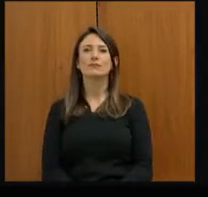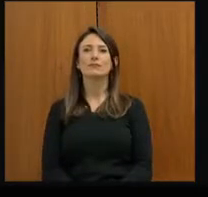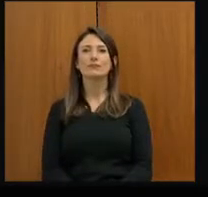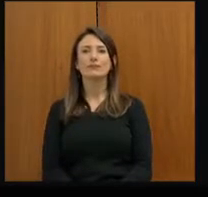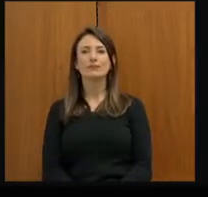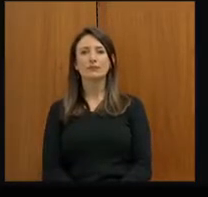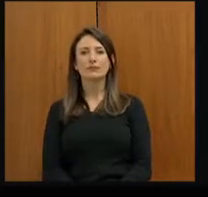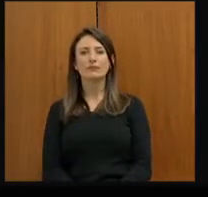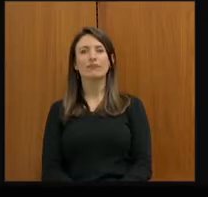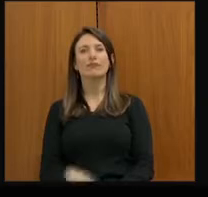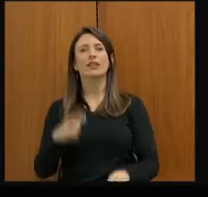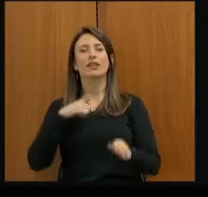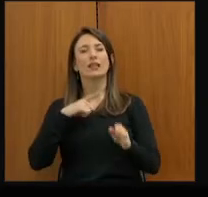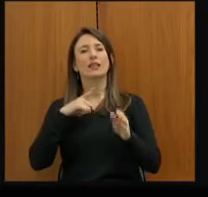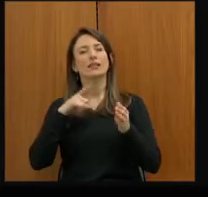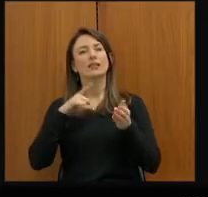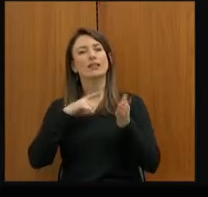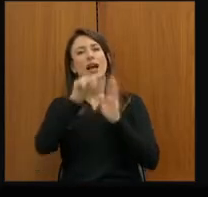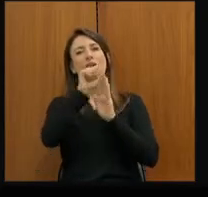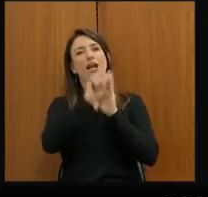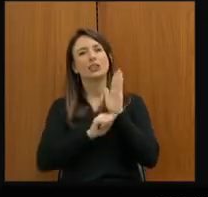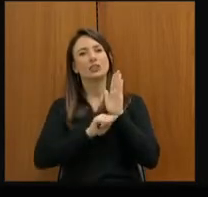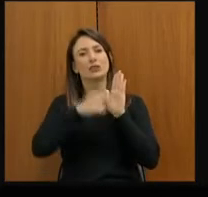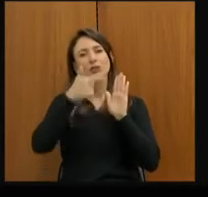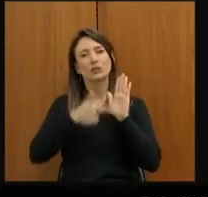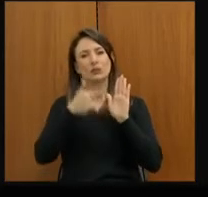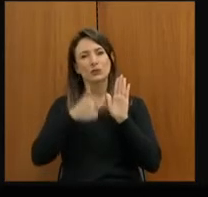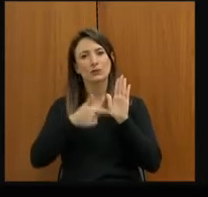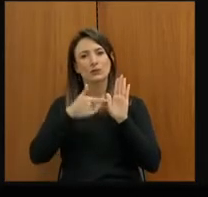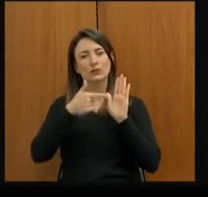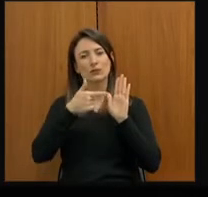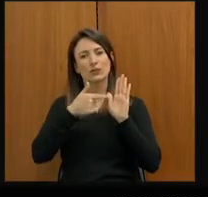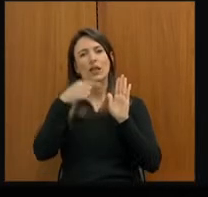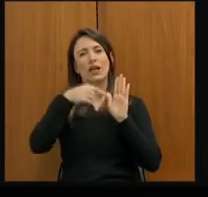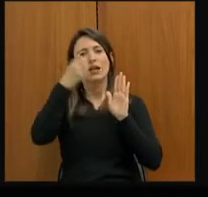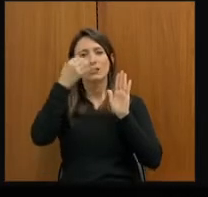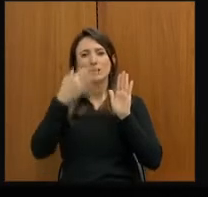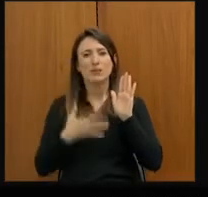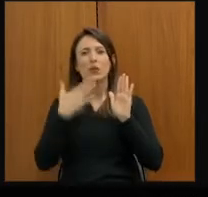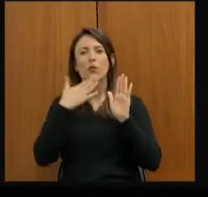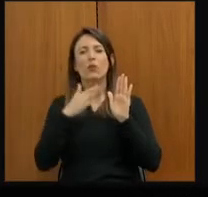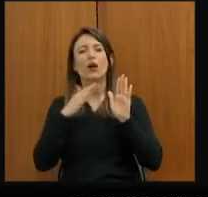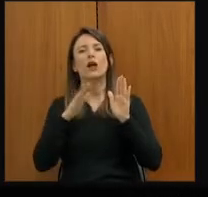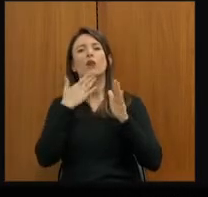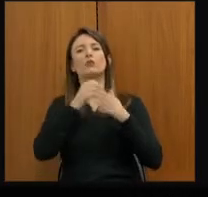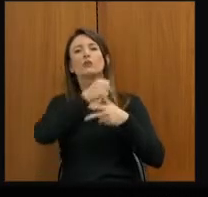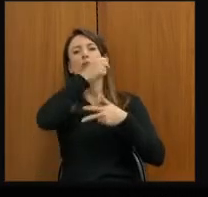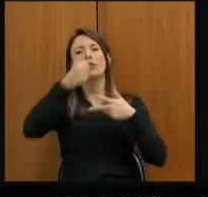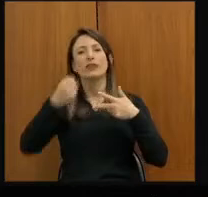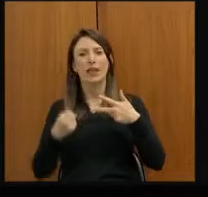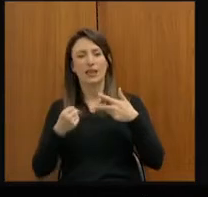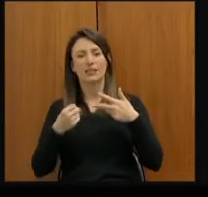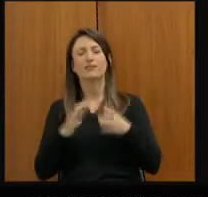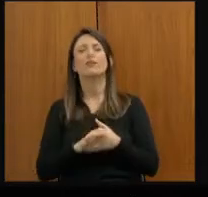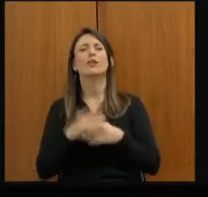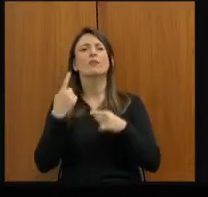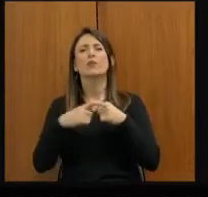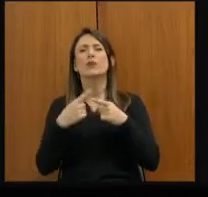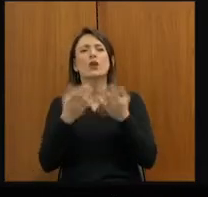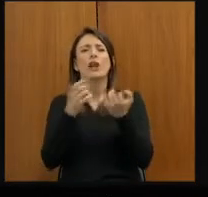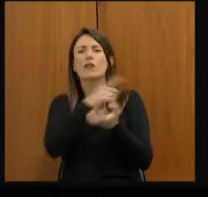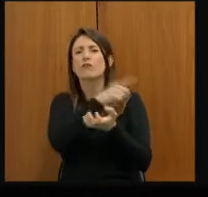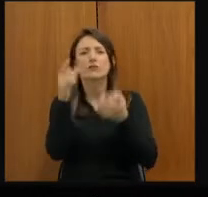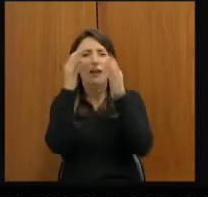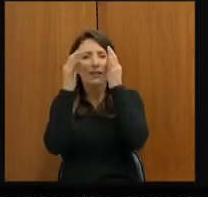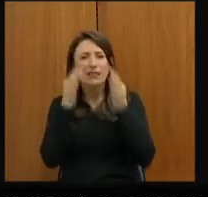e o artigo segundo então ele também fala Quais são os poderes por que que eu tô chamando atenção para isso